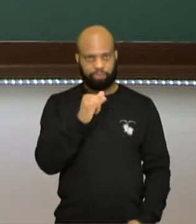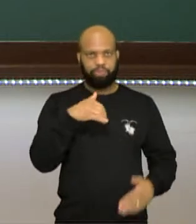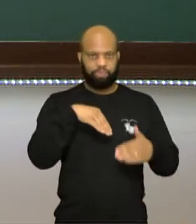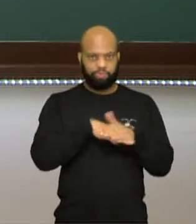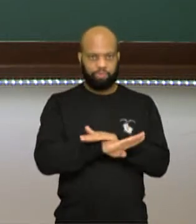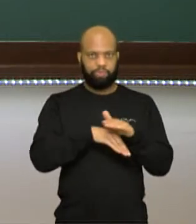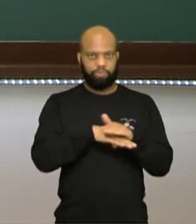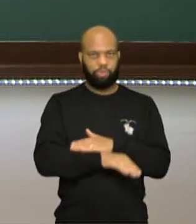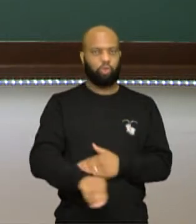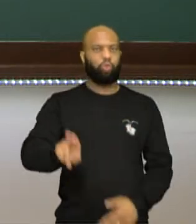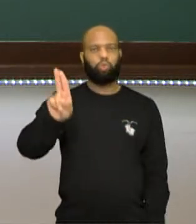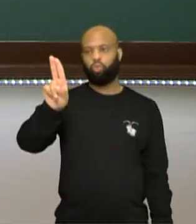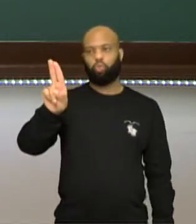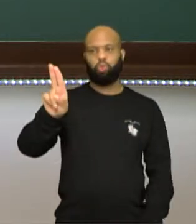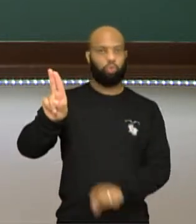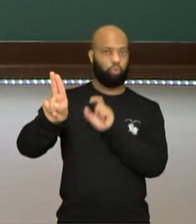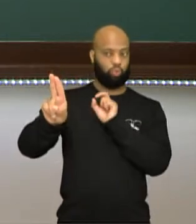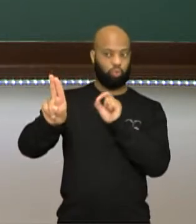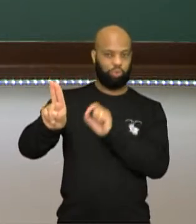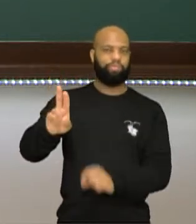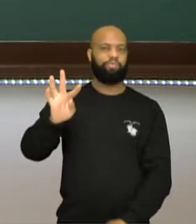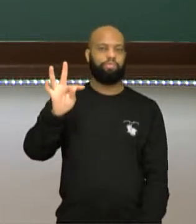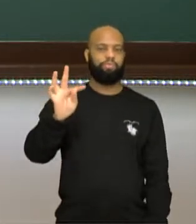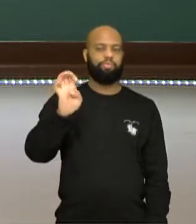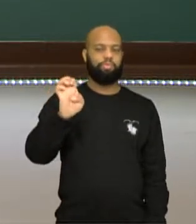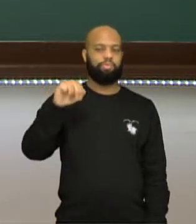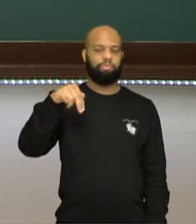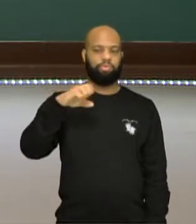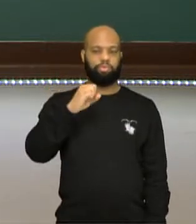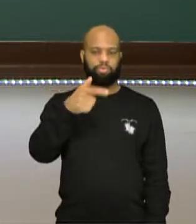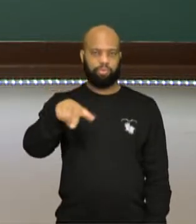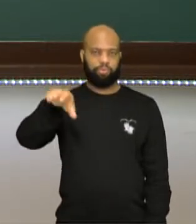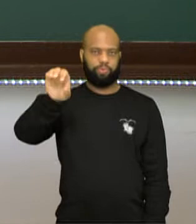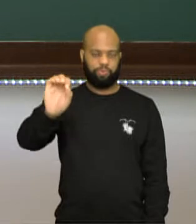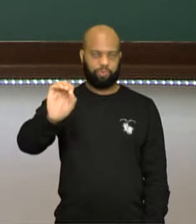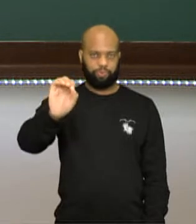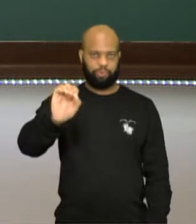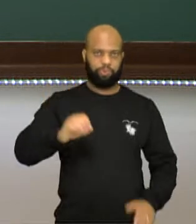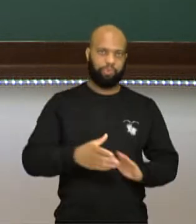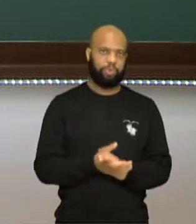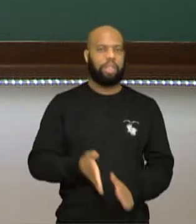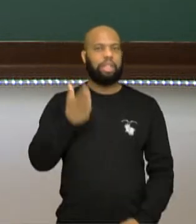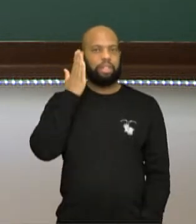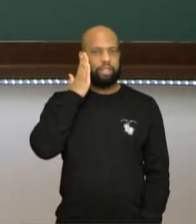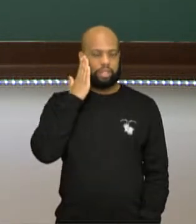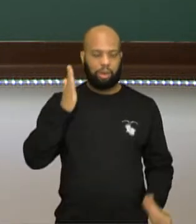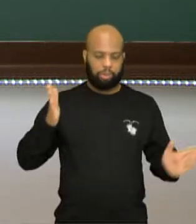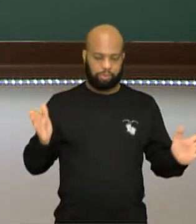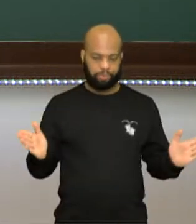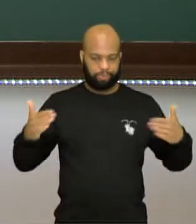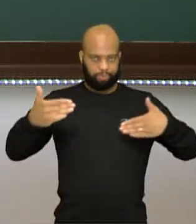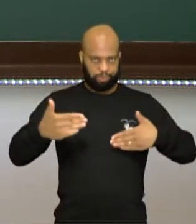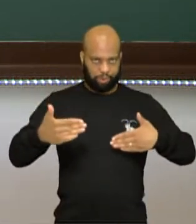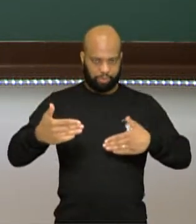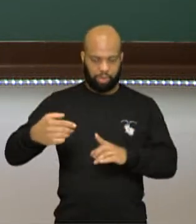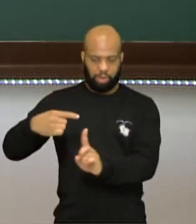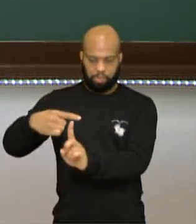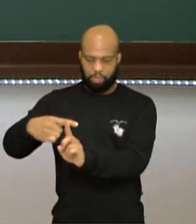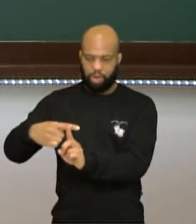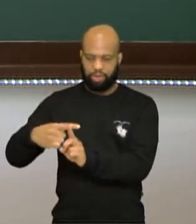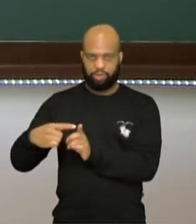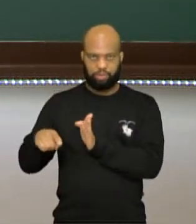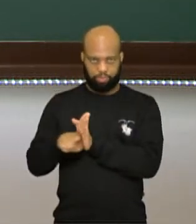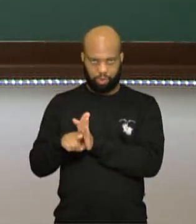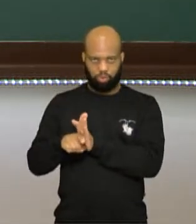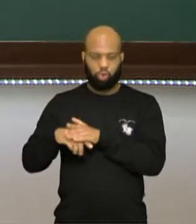como se fosse uma bateria tá a bateria pode ser interpretada com capacitor Tá mas não é mas dá para